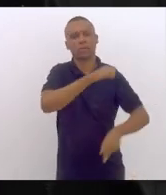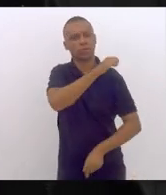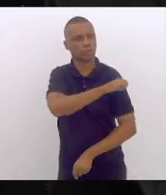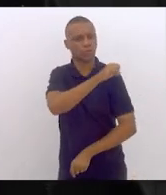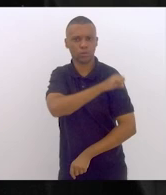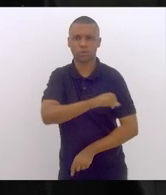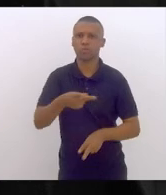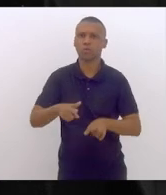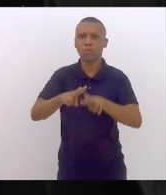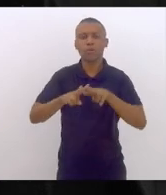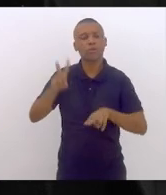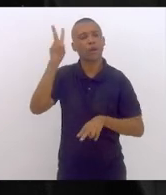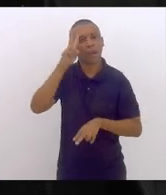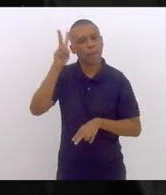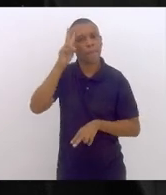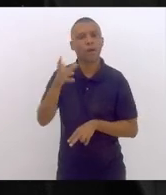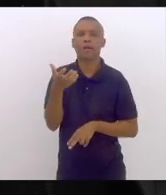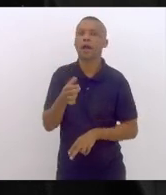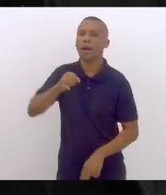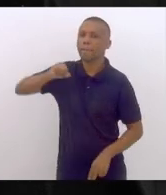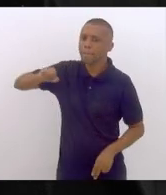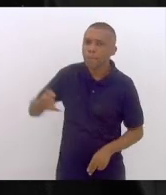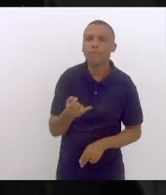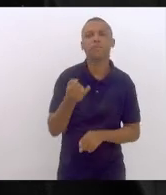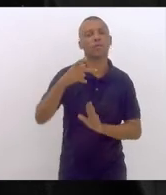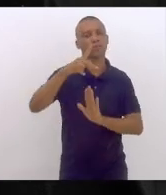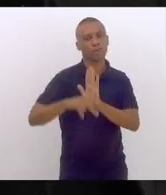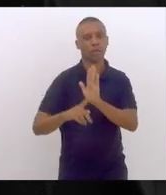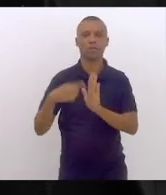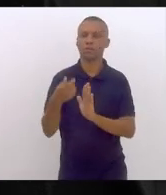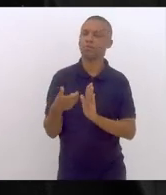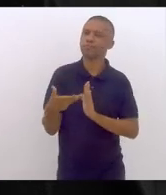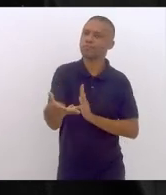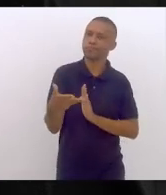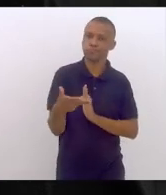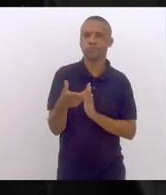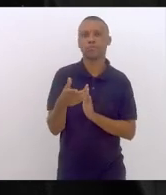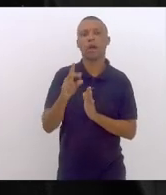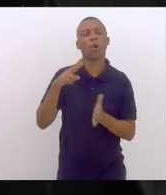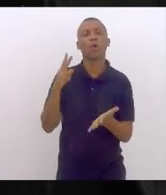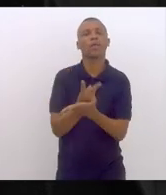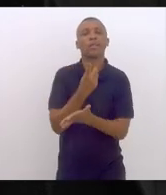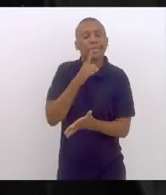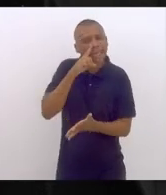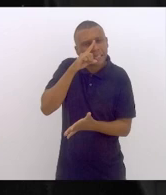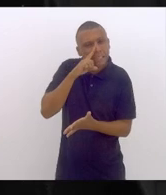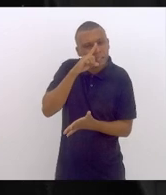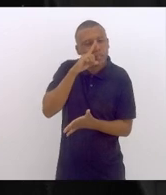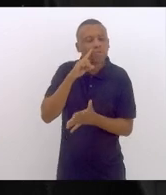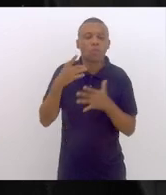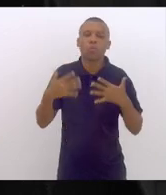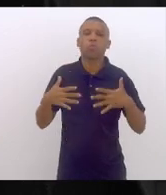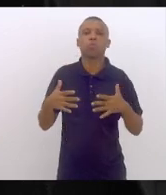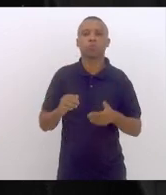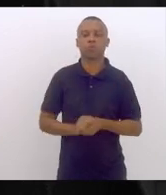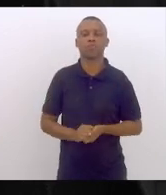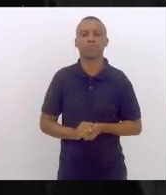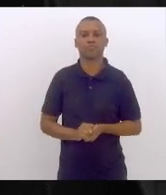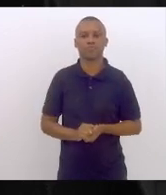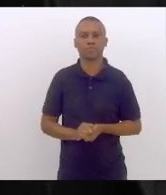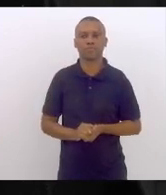lembra que aproveitando esse projeto que nós estamos correndo sérios riscos Diferentemente do que o governador eu tô falando